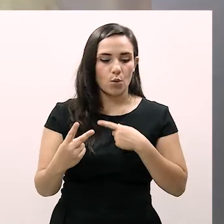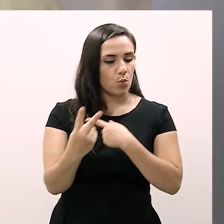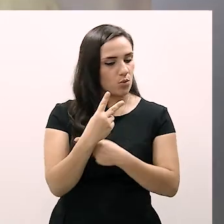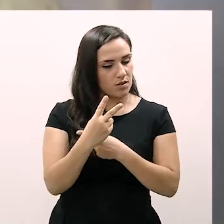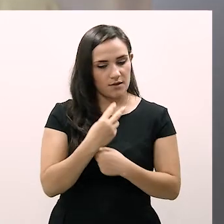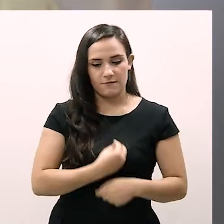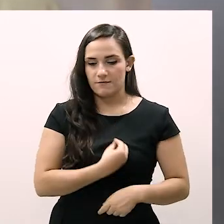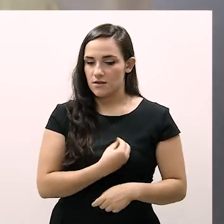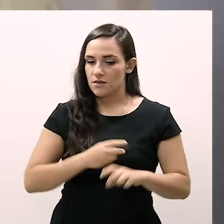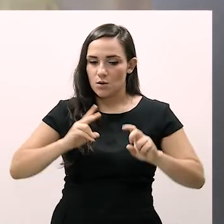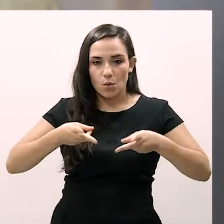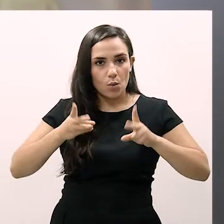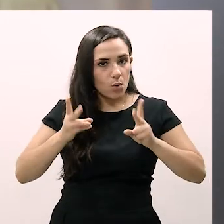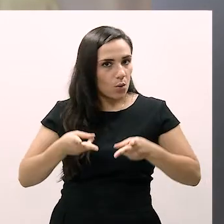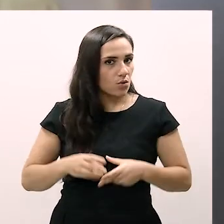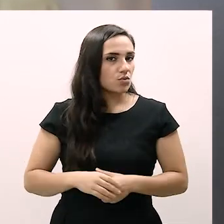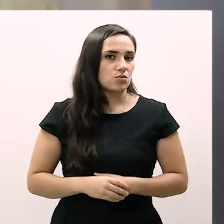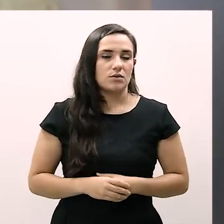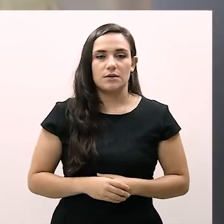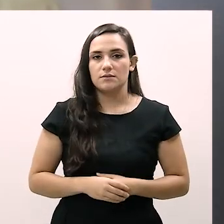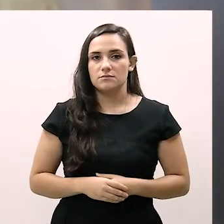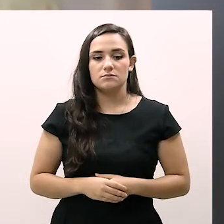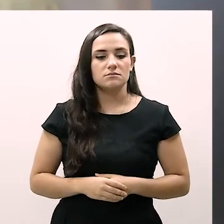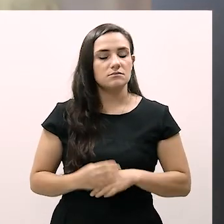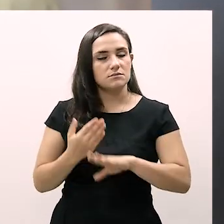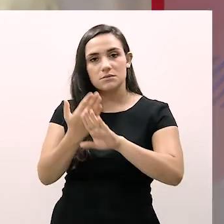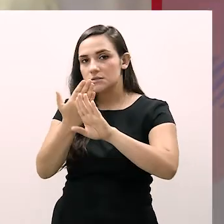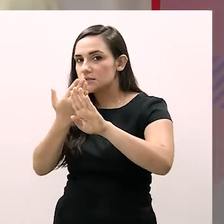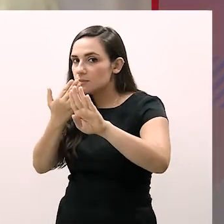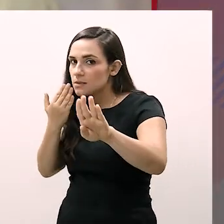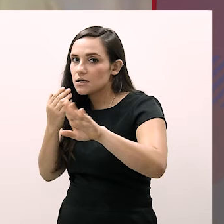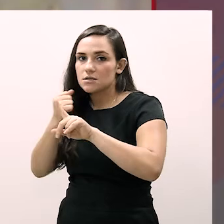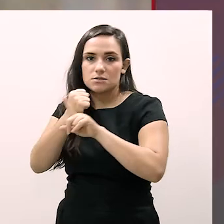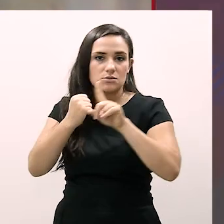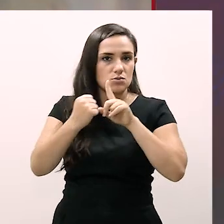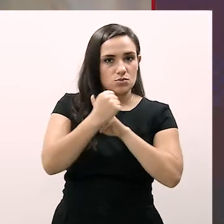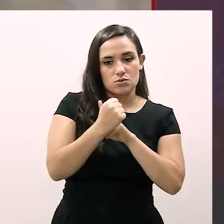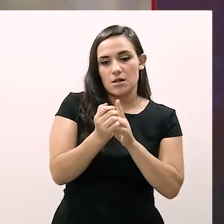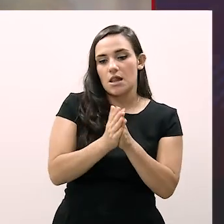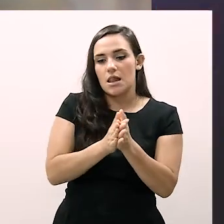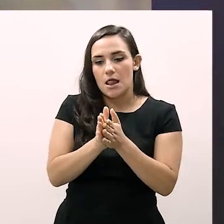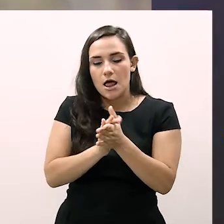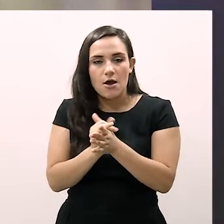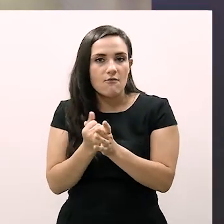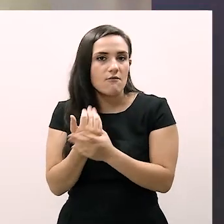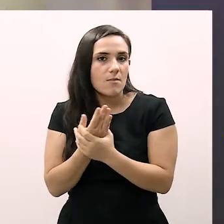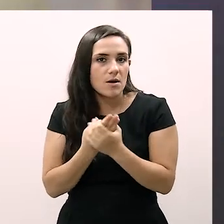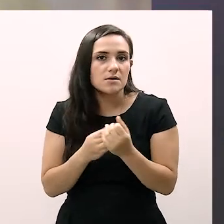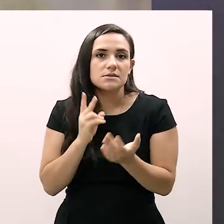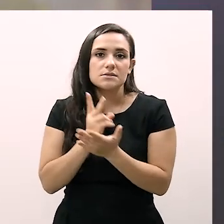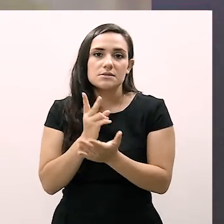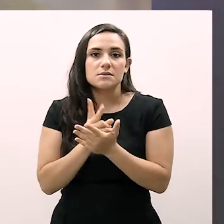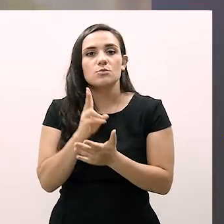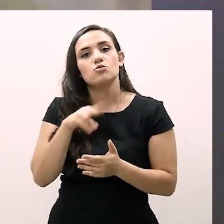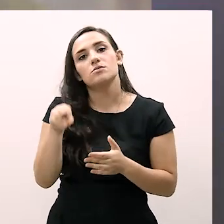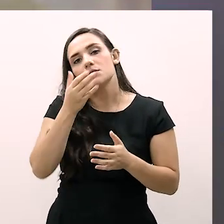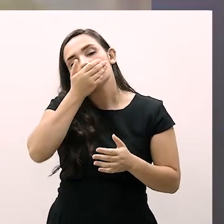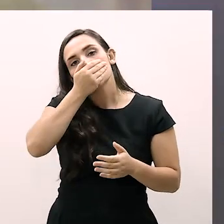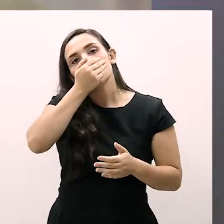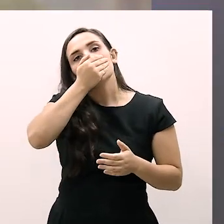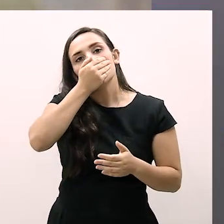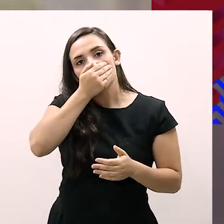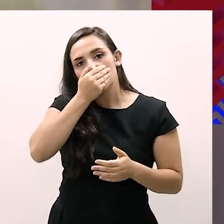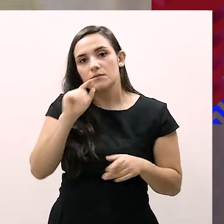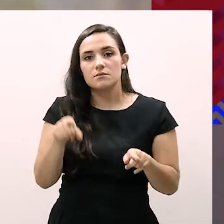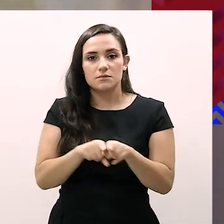ainda mantém-se as mesmas orientações iniciais de restrição social, de higienização das mãos, do